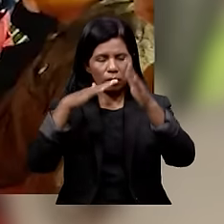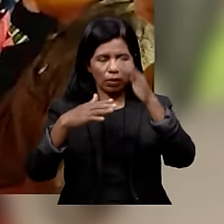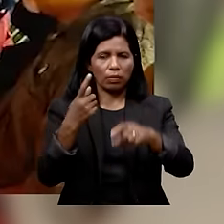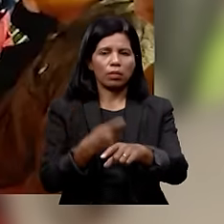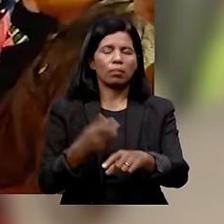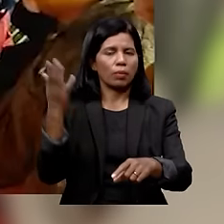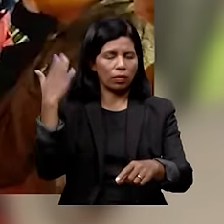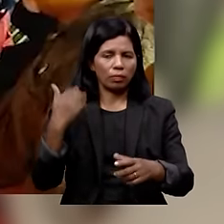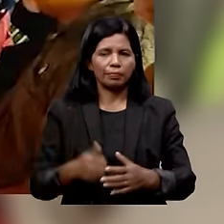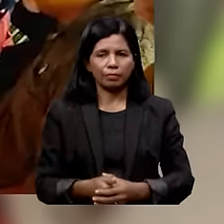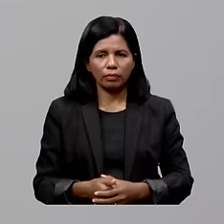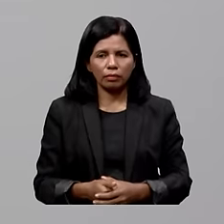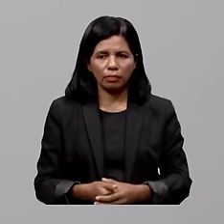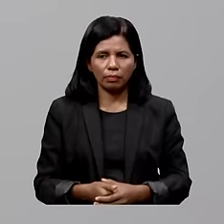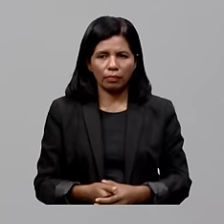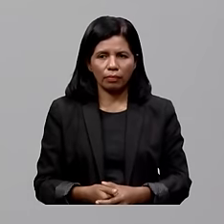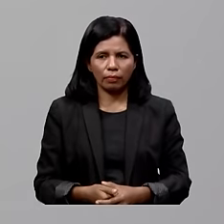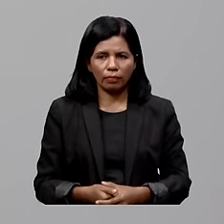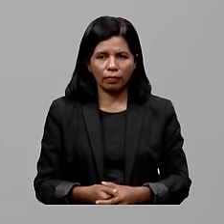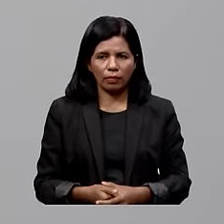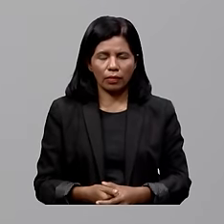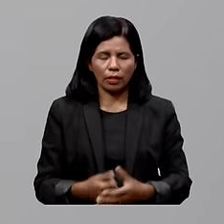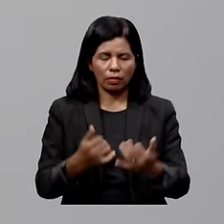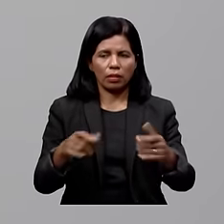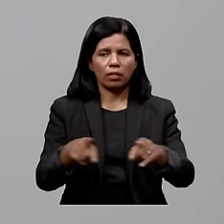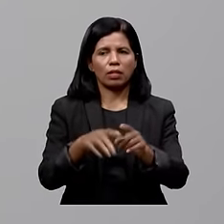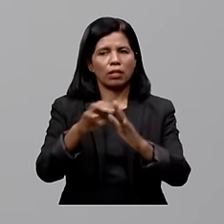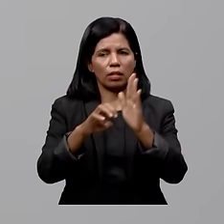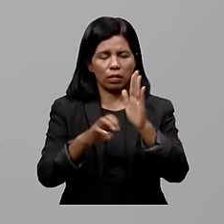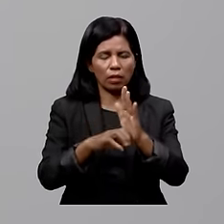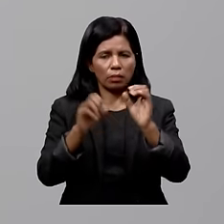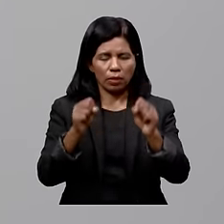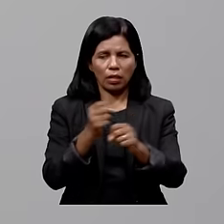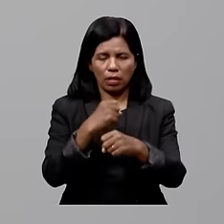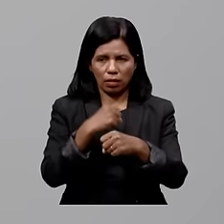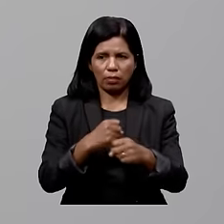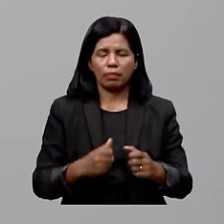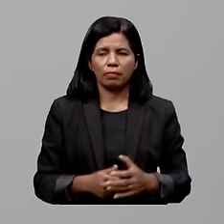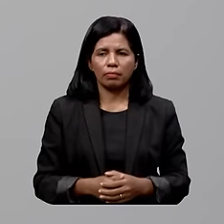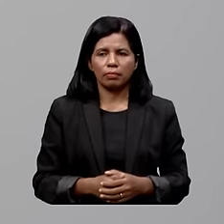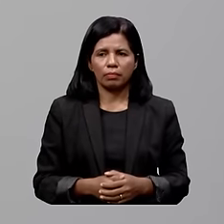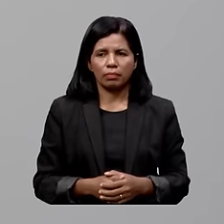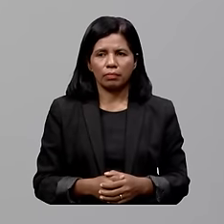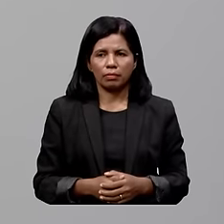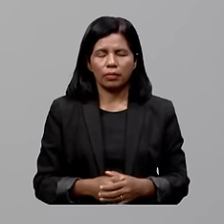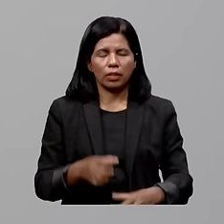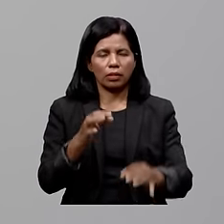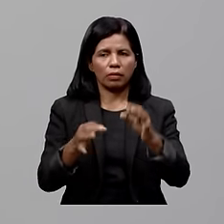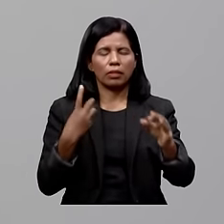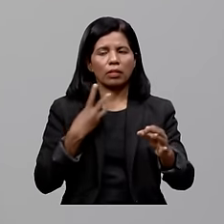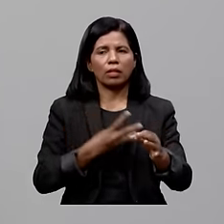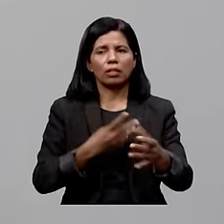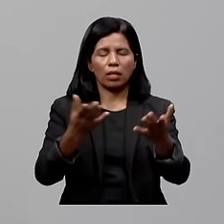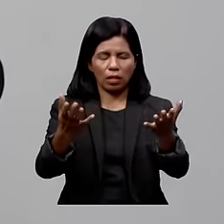passado. E da Nemos a nessa. Lá os dias, Estado belehalo, Estado belehalo. Né? Simplesmente, ita cara